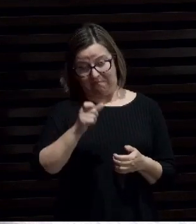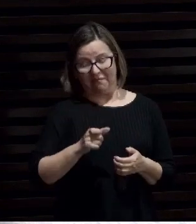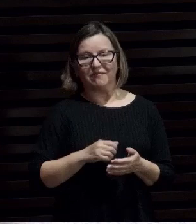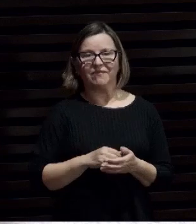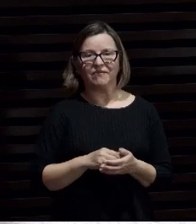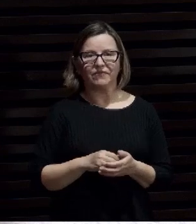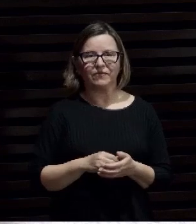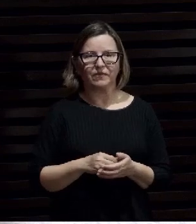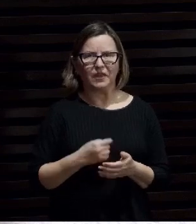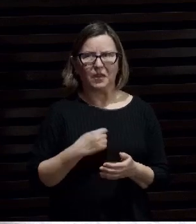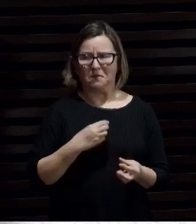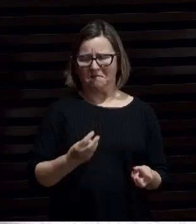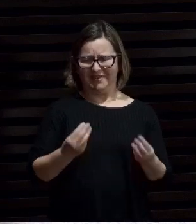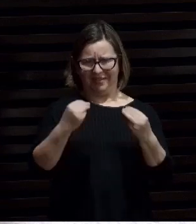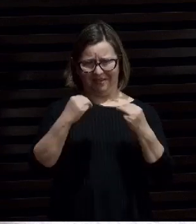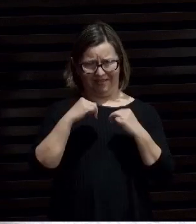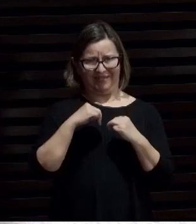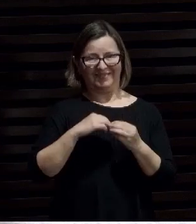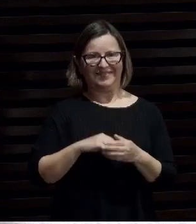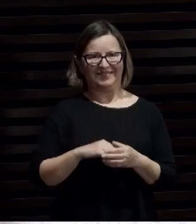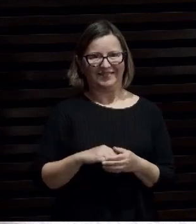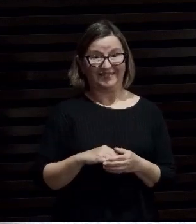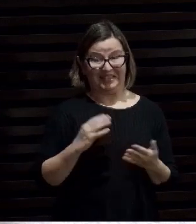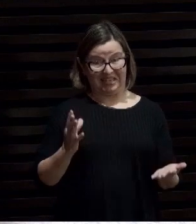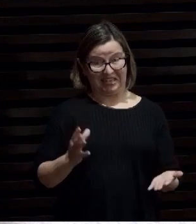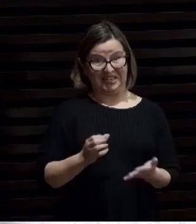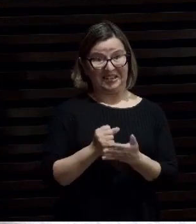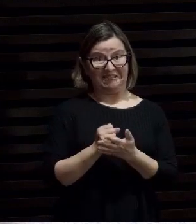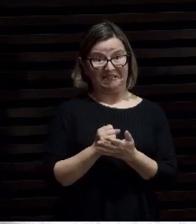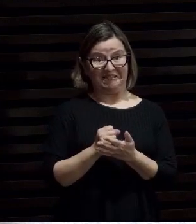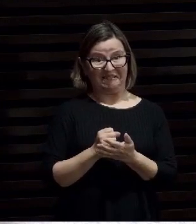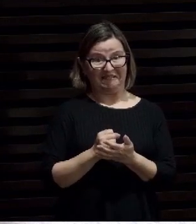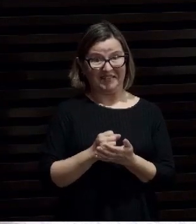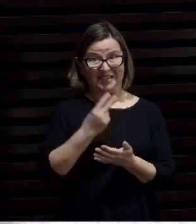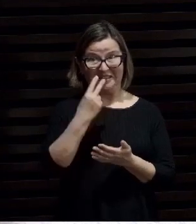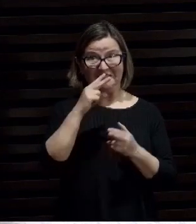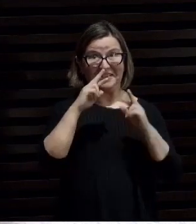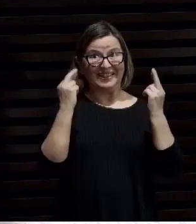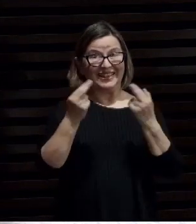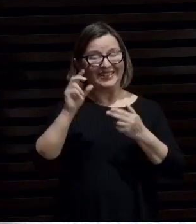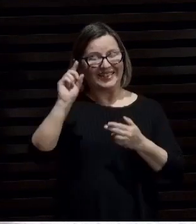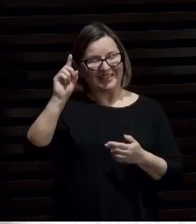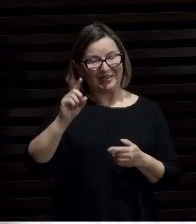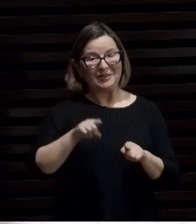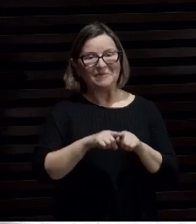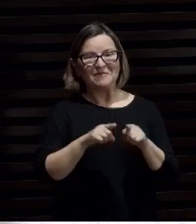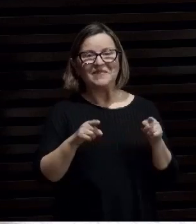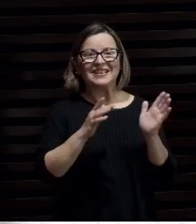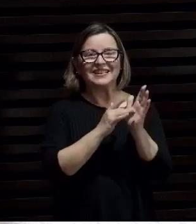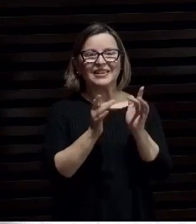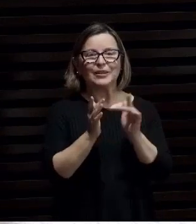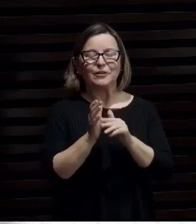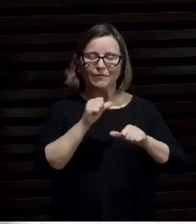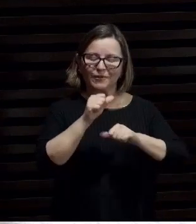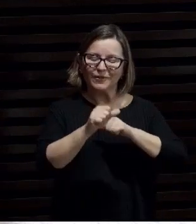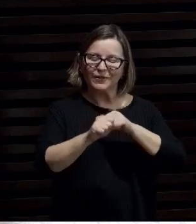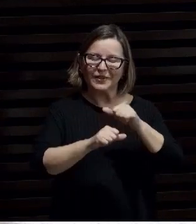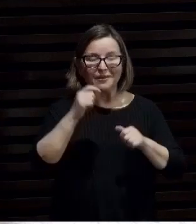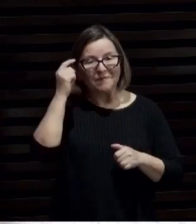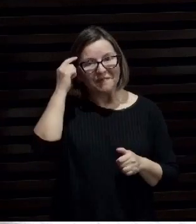eu mereço ser salvo e ver o reino de Deus. Jesus está desconstruindo essa